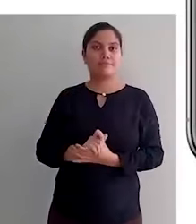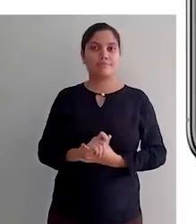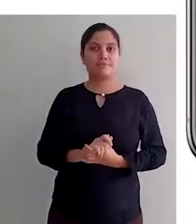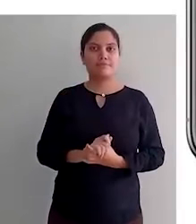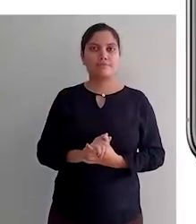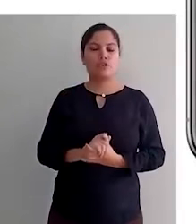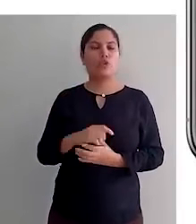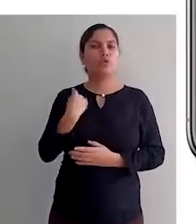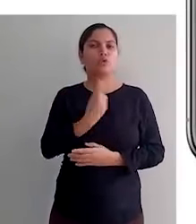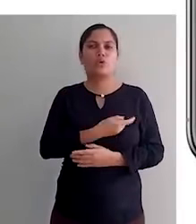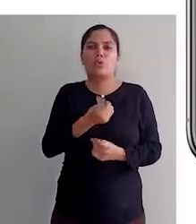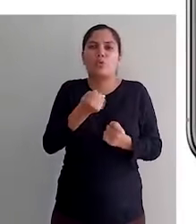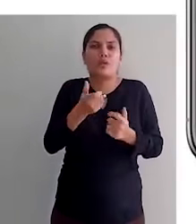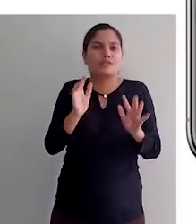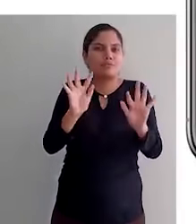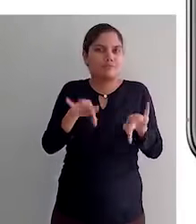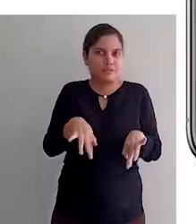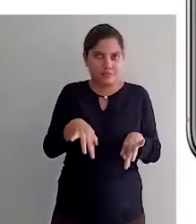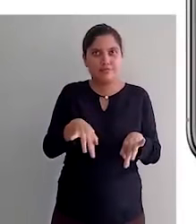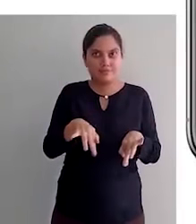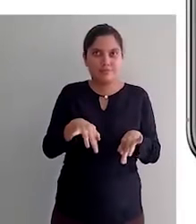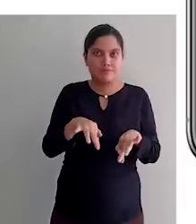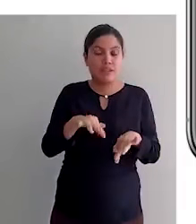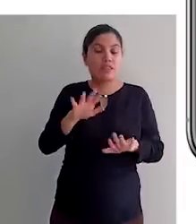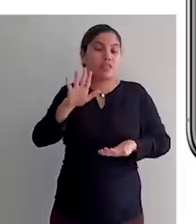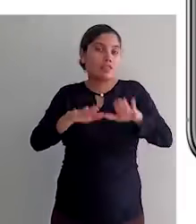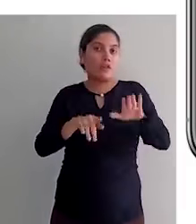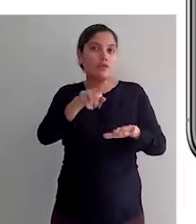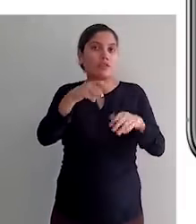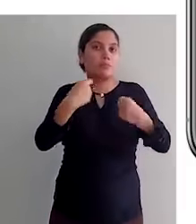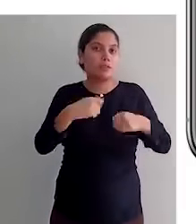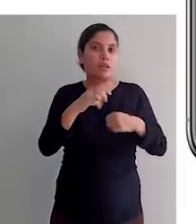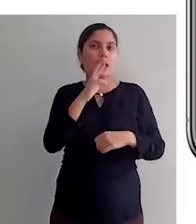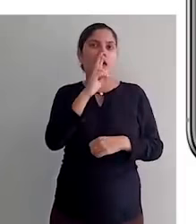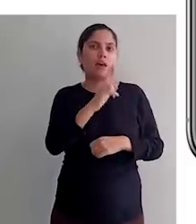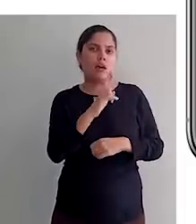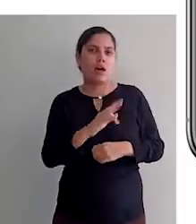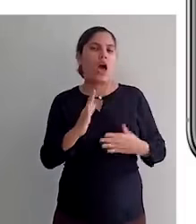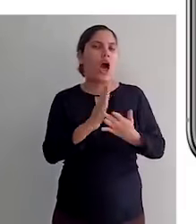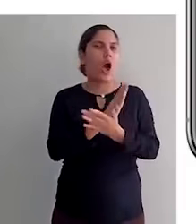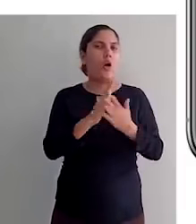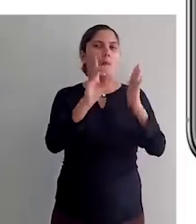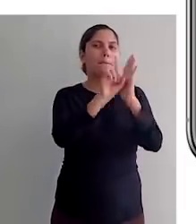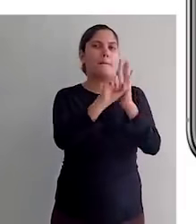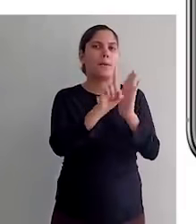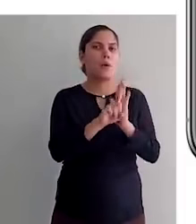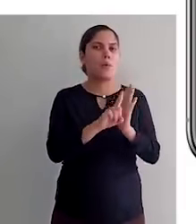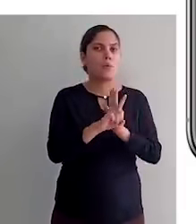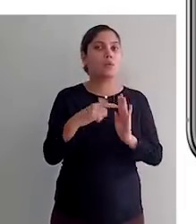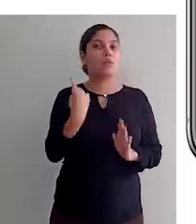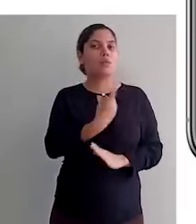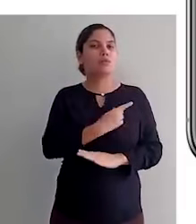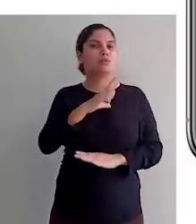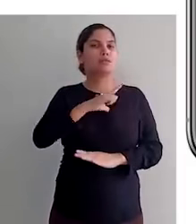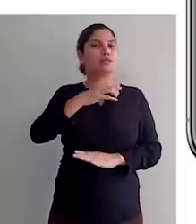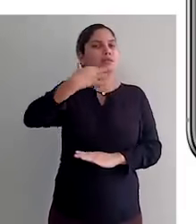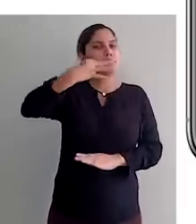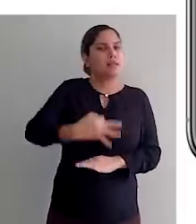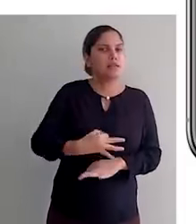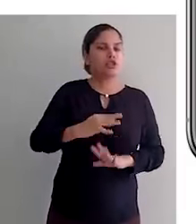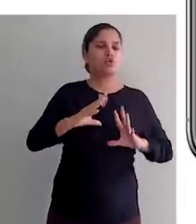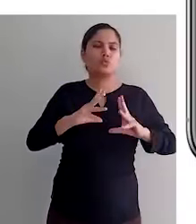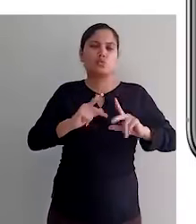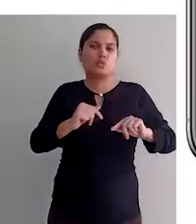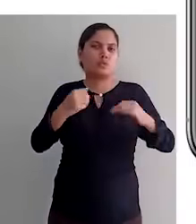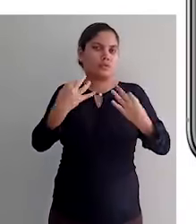Estamos quase acabando. Talvez você precise responder mais algumas perguntas para termos certeza de que está tudo